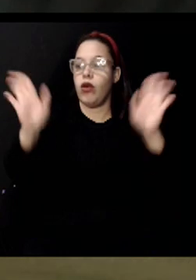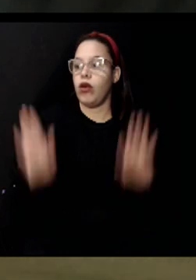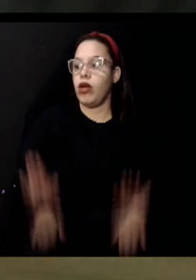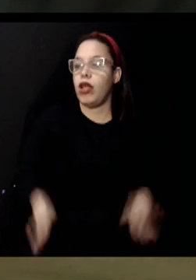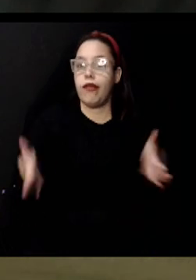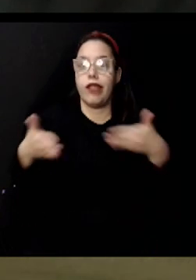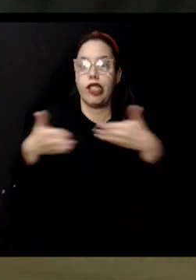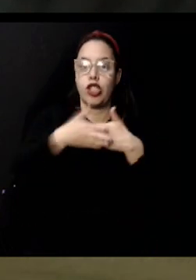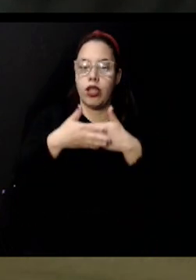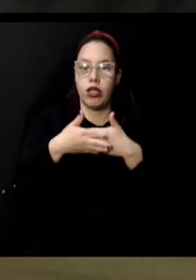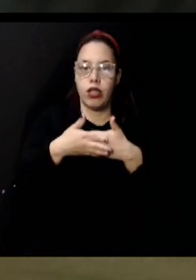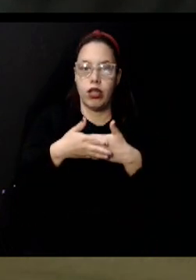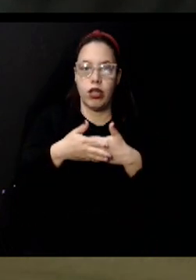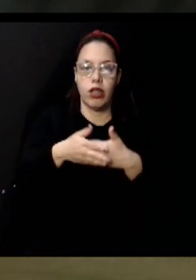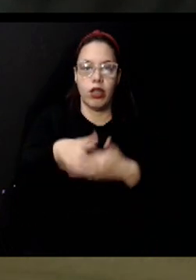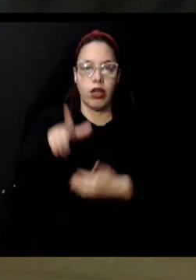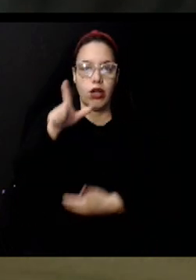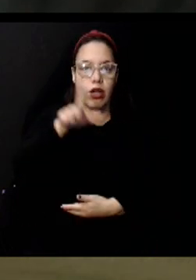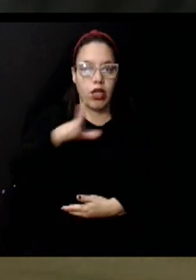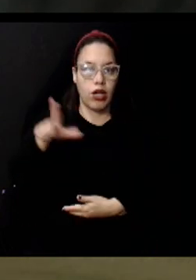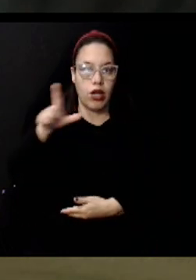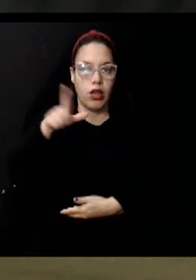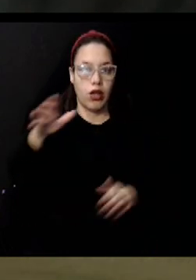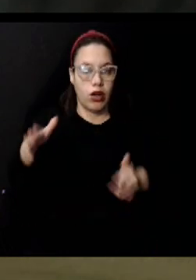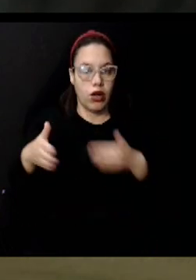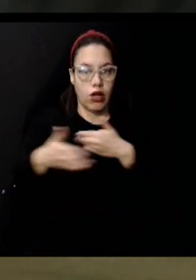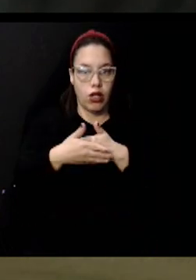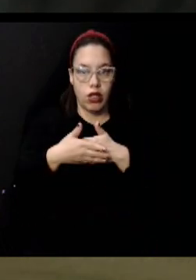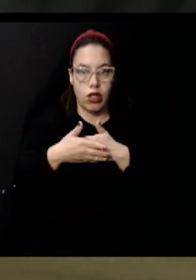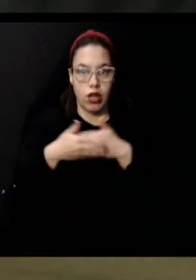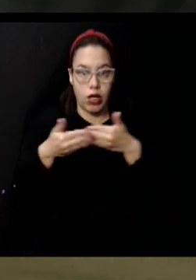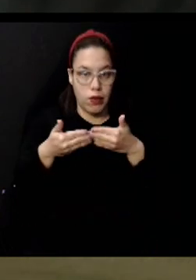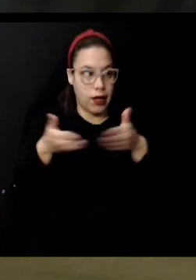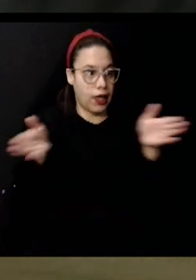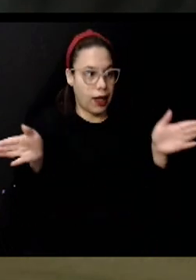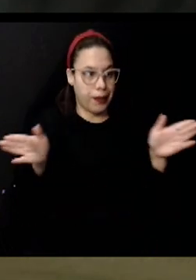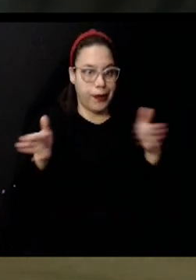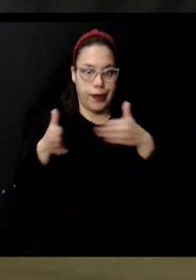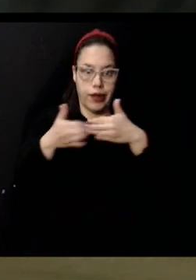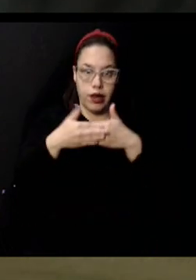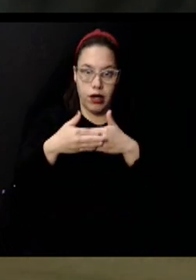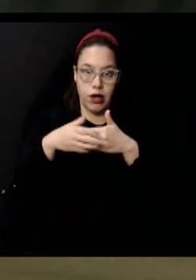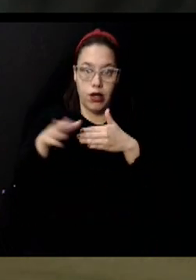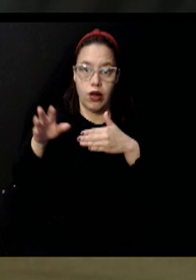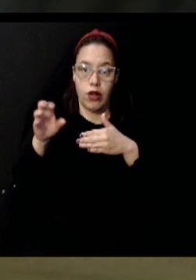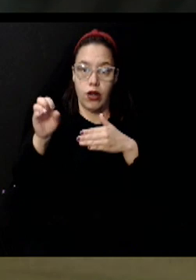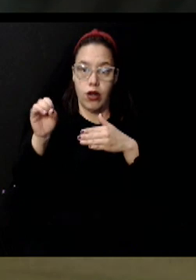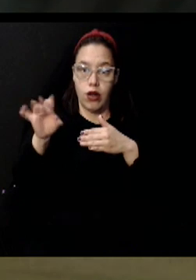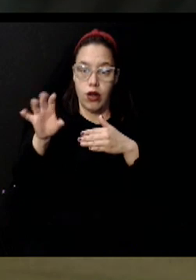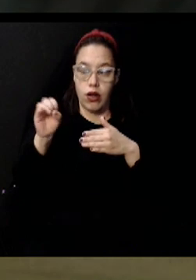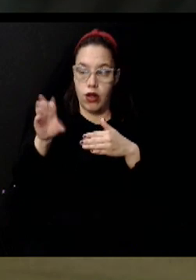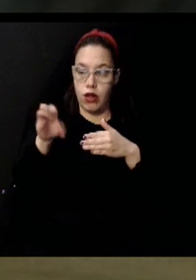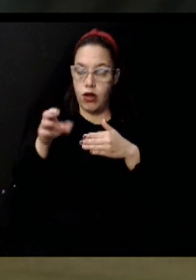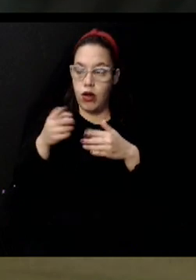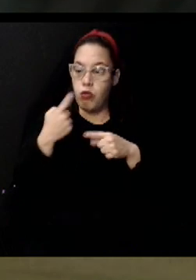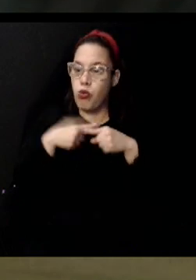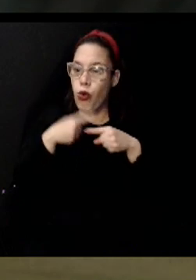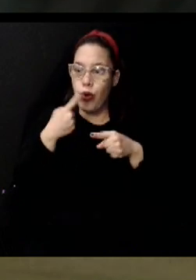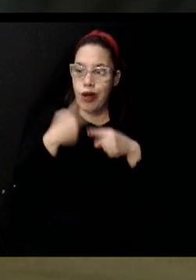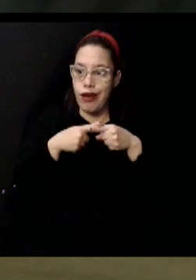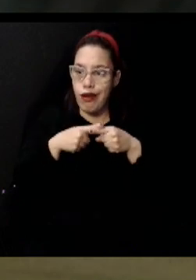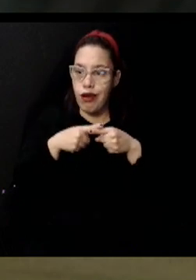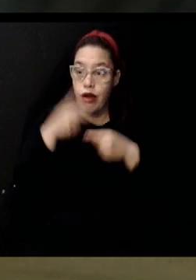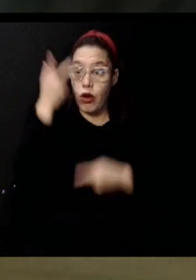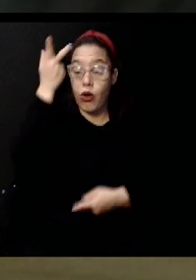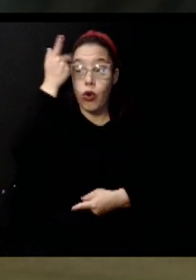É óbvio que está fechado. Ele fecha, ele abre, ele fica no alerta, e aí você vai reclamar do sinal por quê? Se é uma coisa do seu cotidiano, que